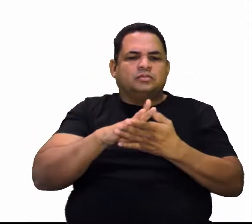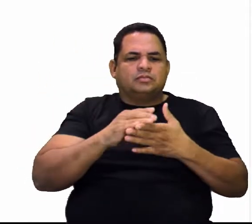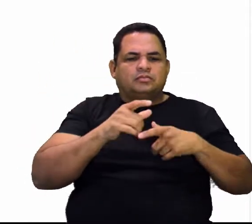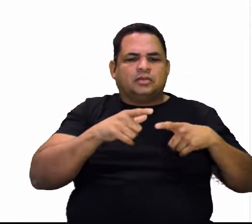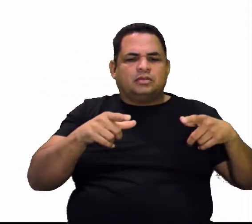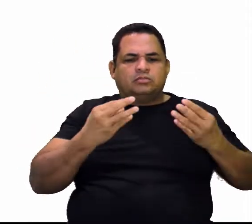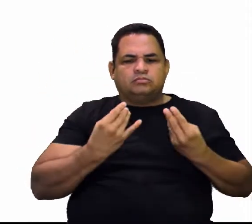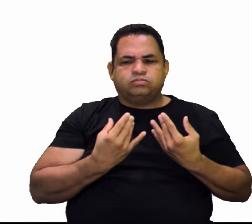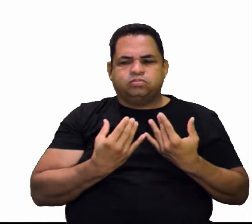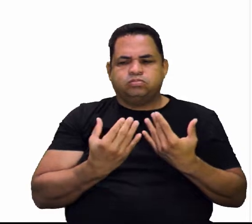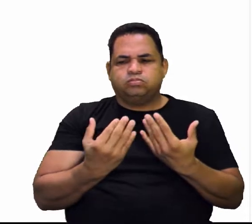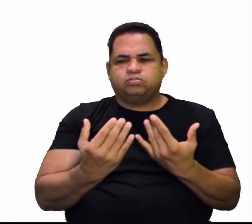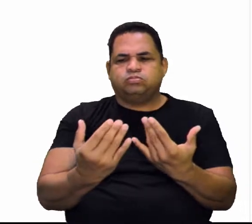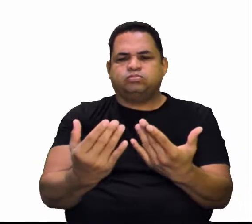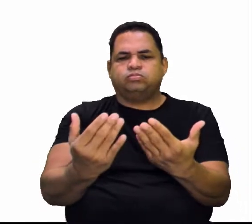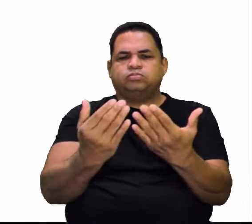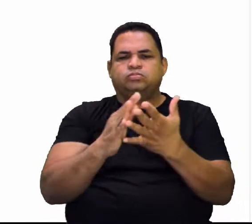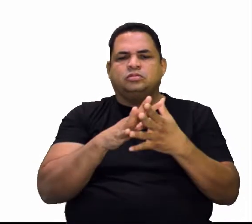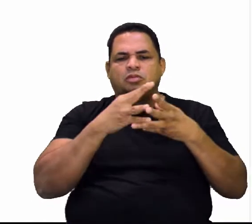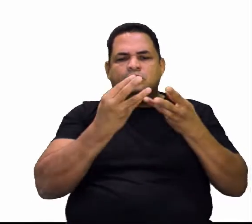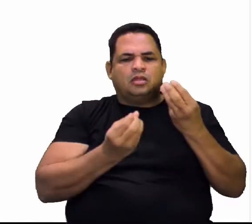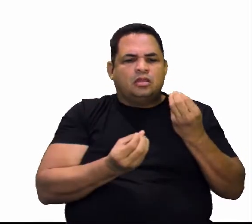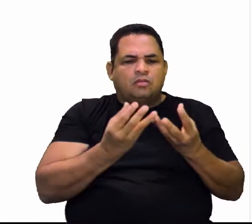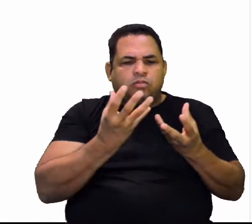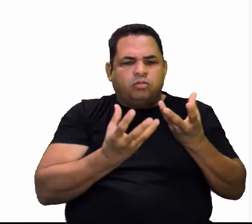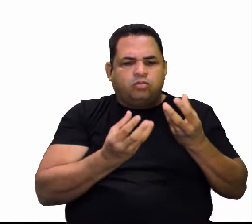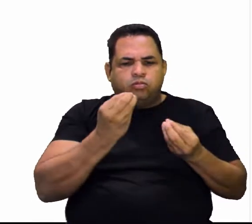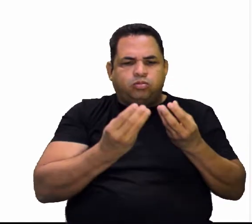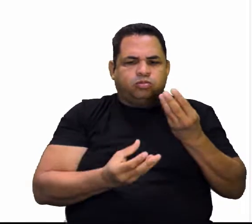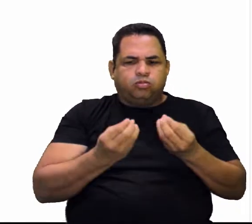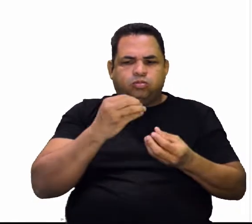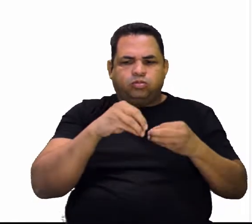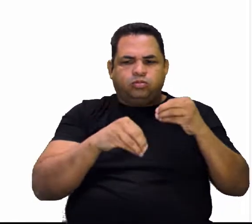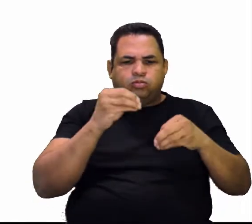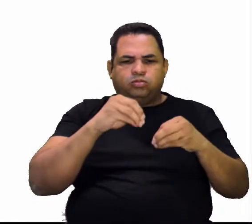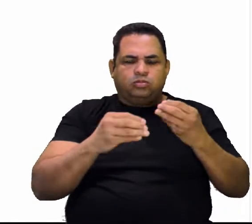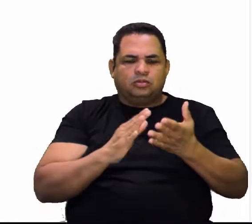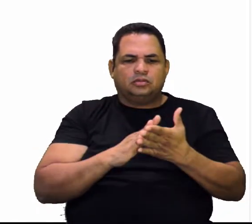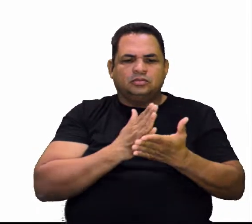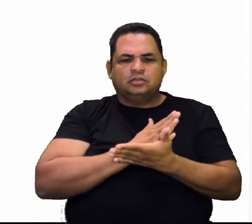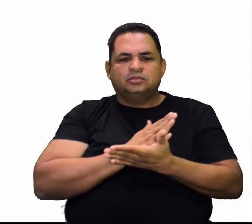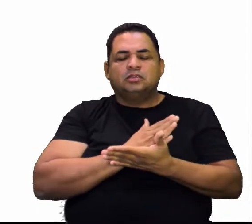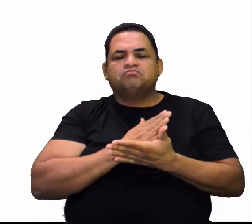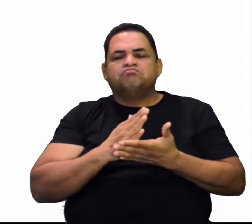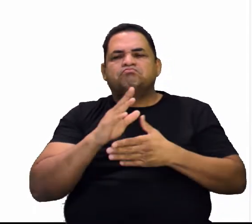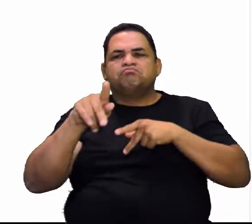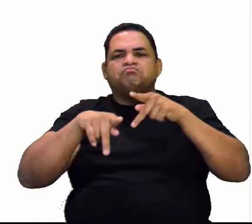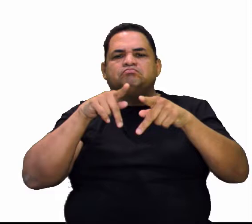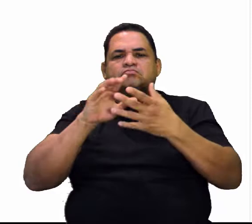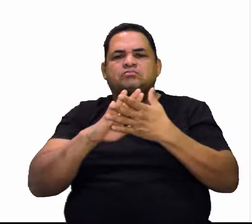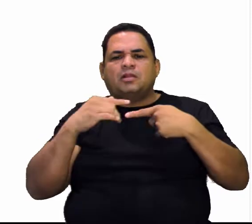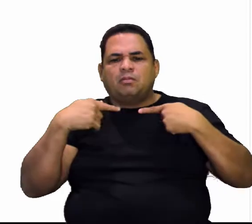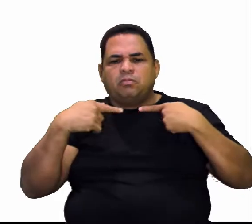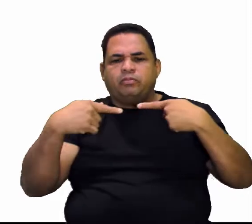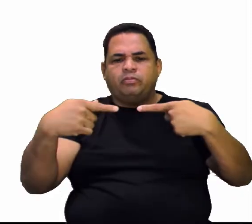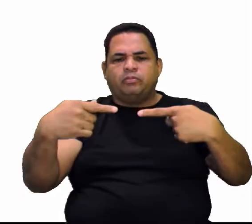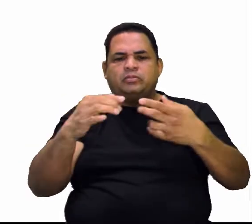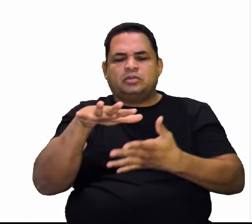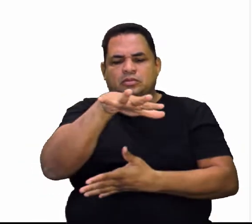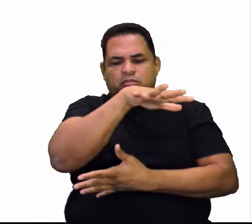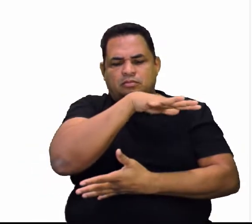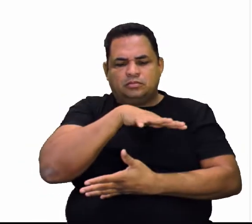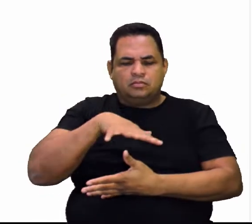grandes plantações, terras férteis. E aí os povos começaram a disputar aquela